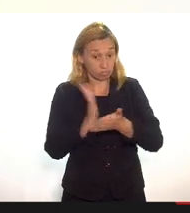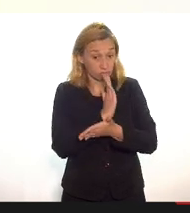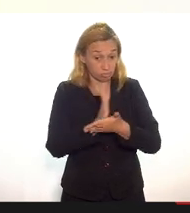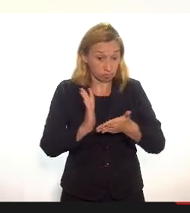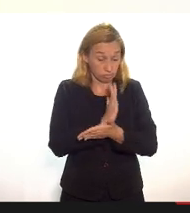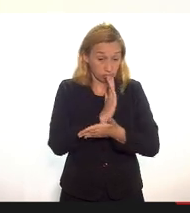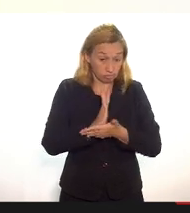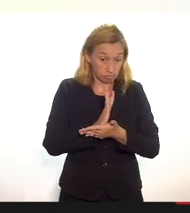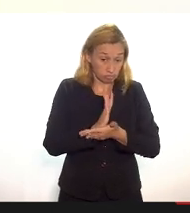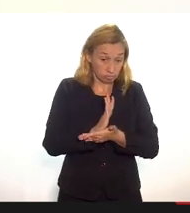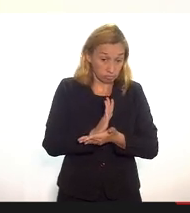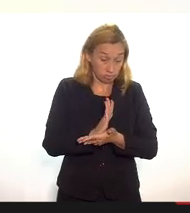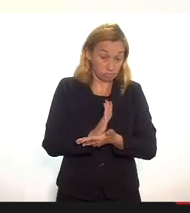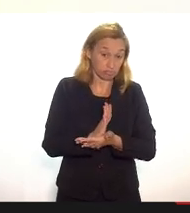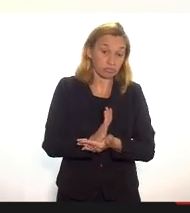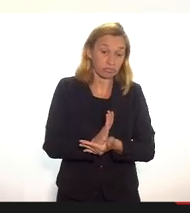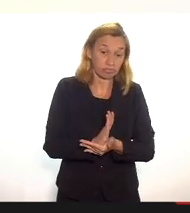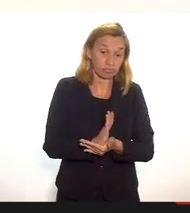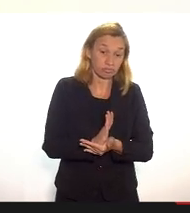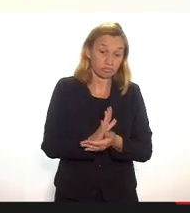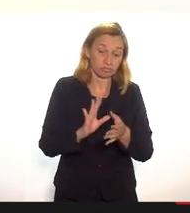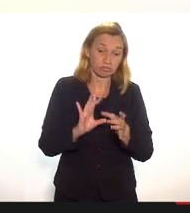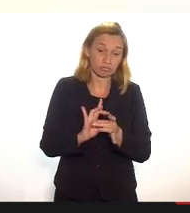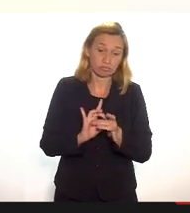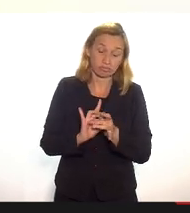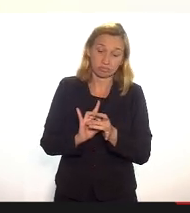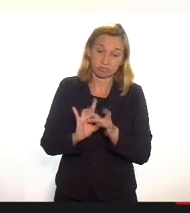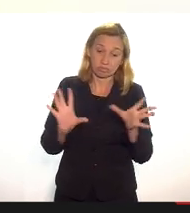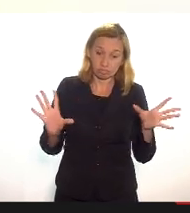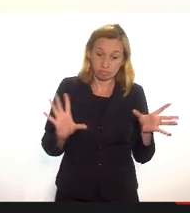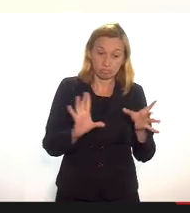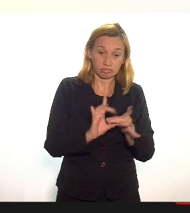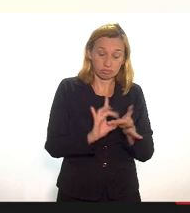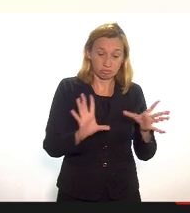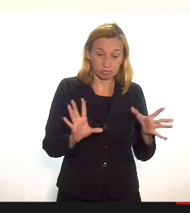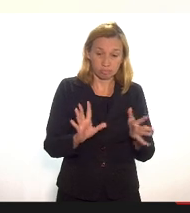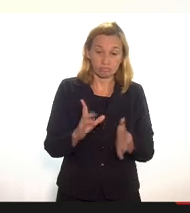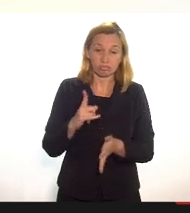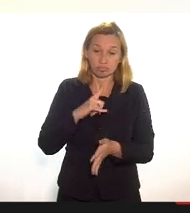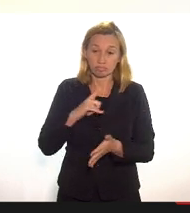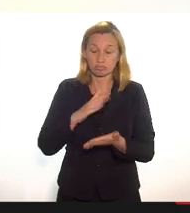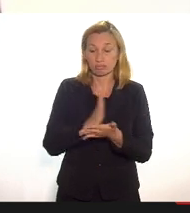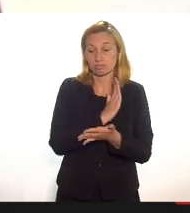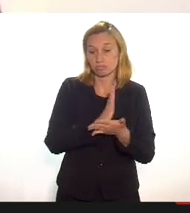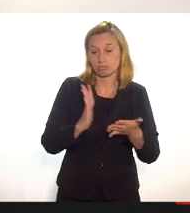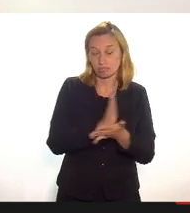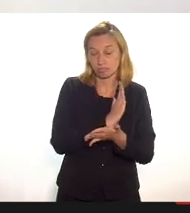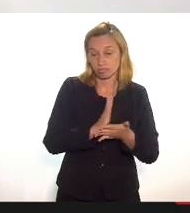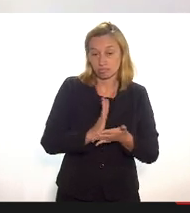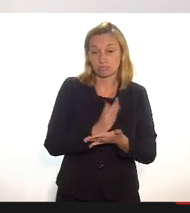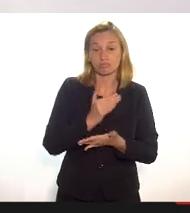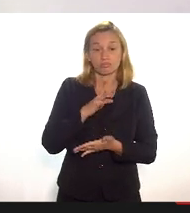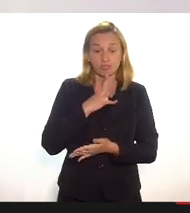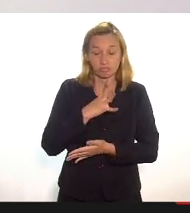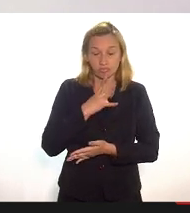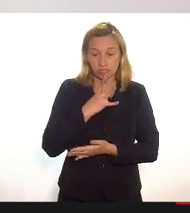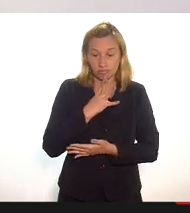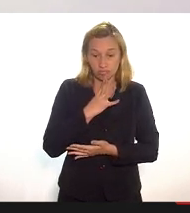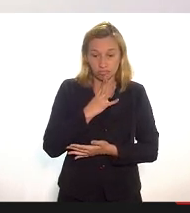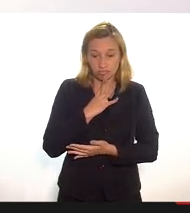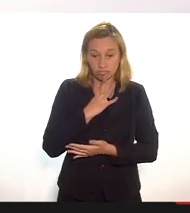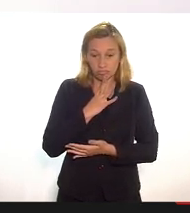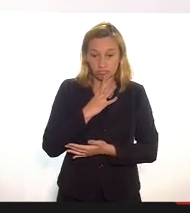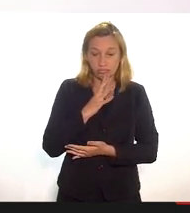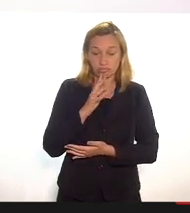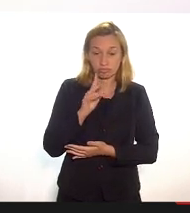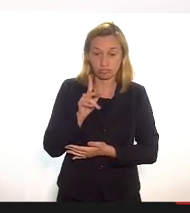que constam com o status de livre, né, porque em princípio quem tem alguma familiaridade com a